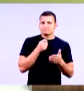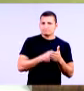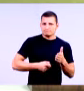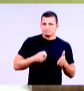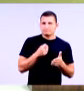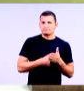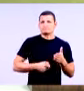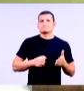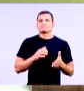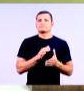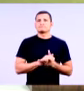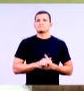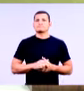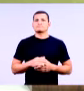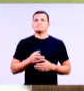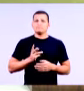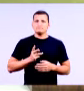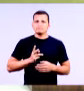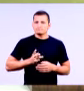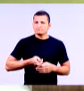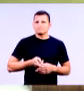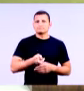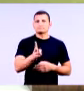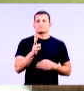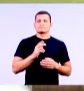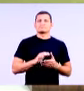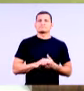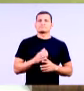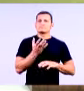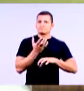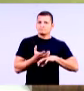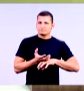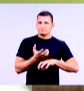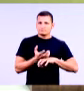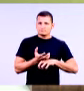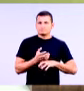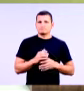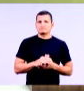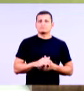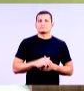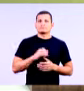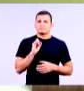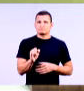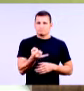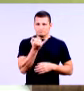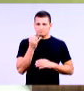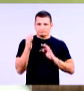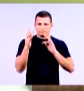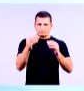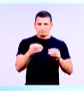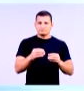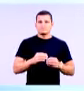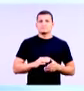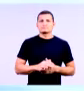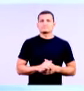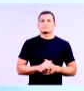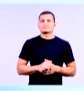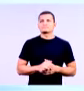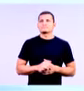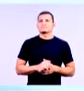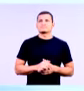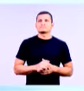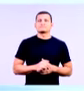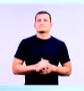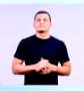vamos logo seguir em frente, vamos levar em frente essa disciplina, espero que seja muito proveitosa para todos. Muito bem,